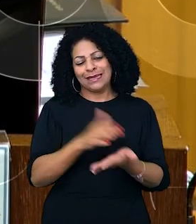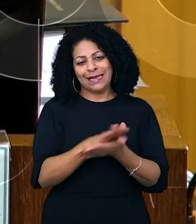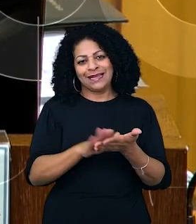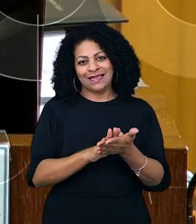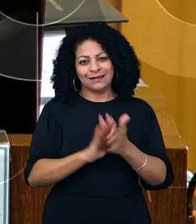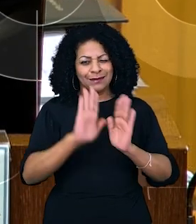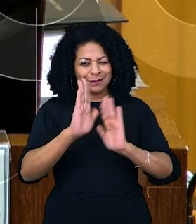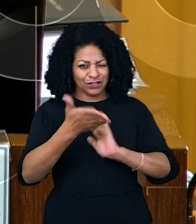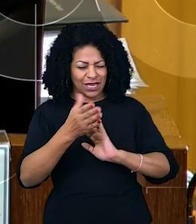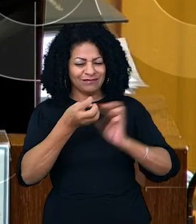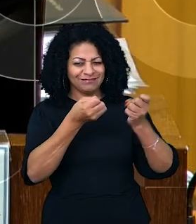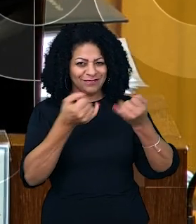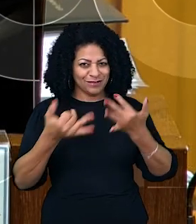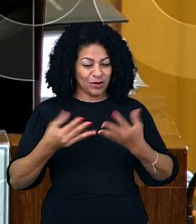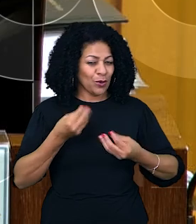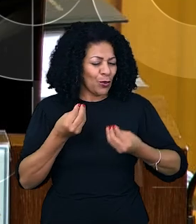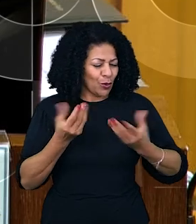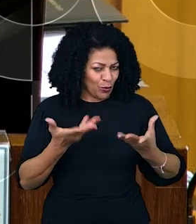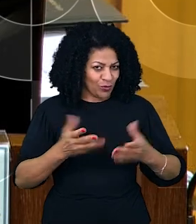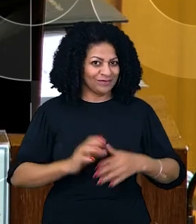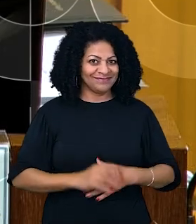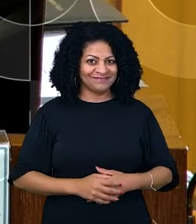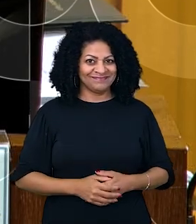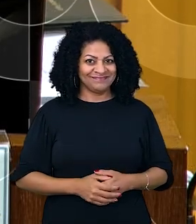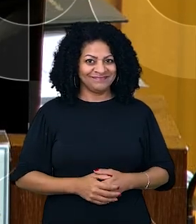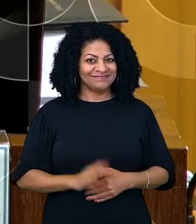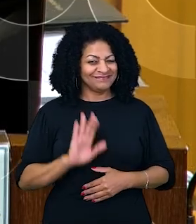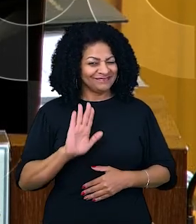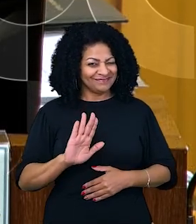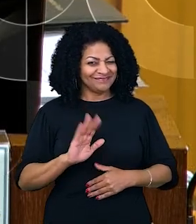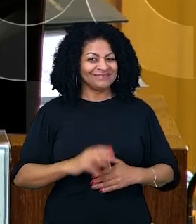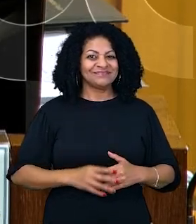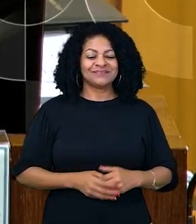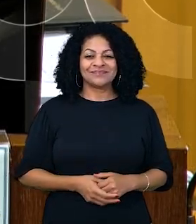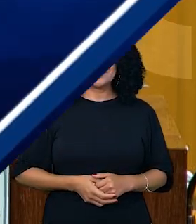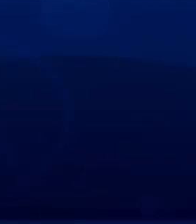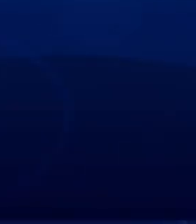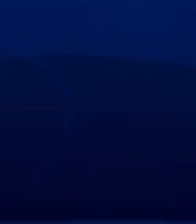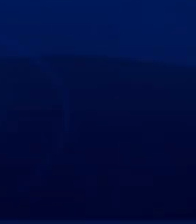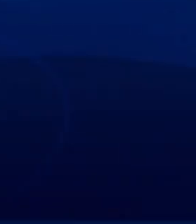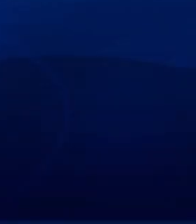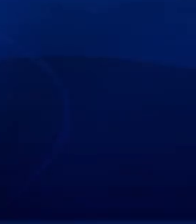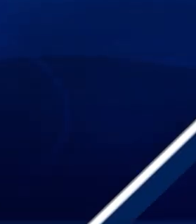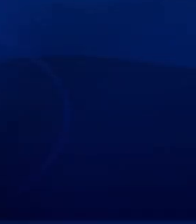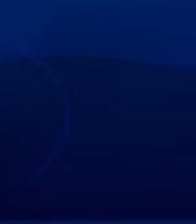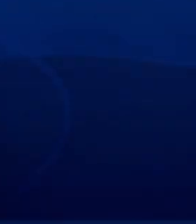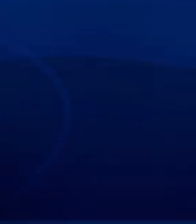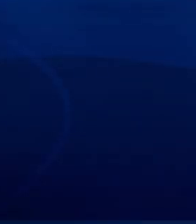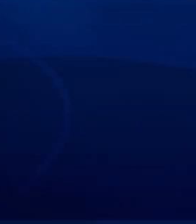marido. Já já a gente te explica o motivo dessa decisão. Não saia daí.